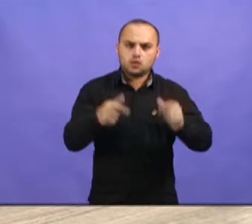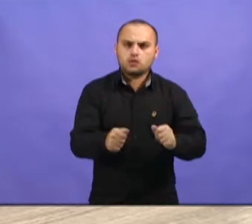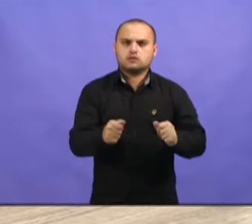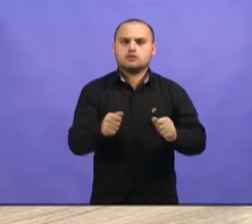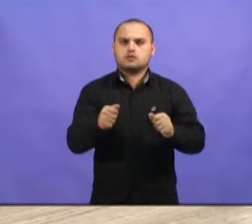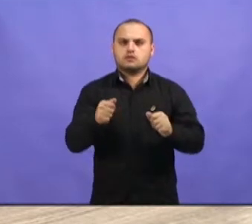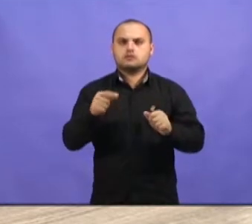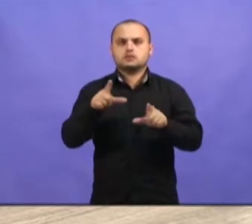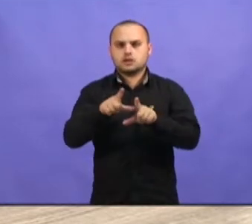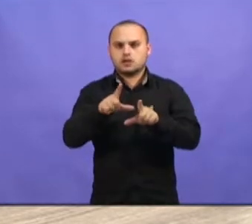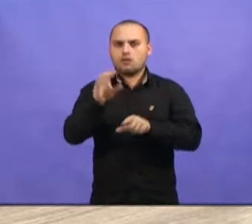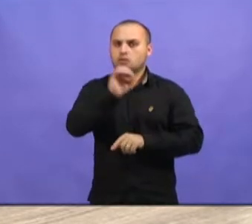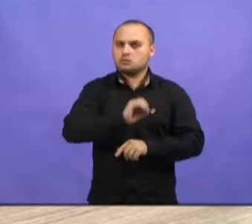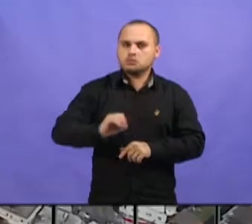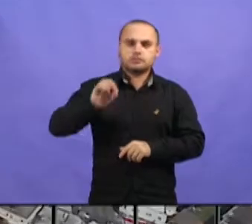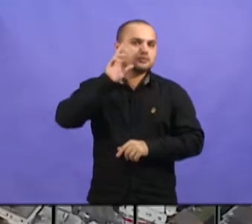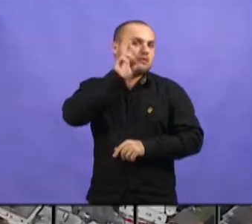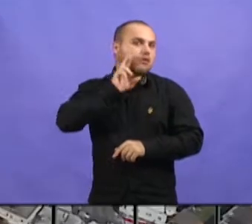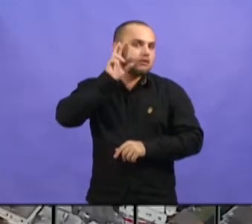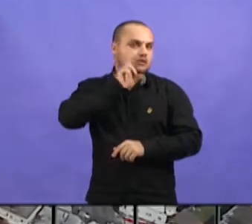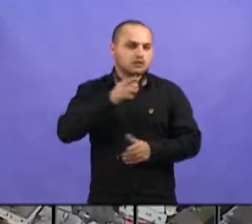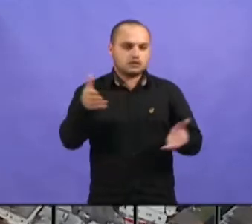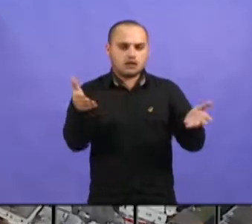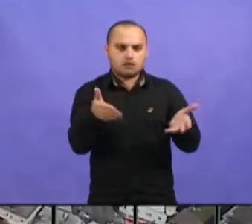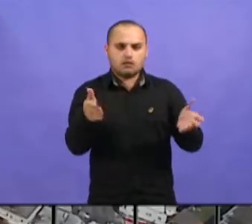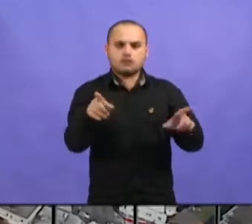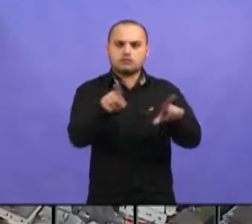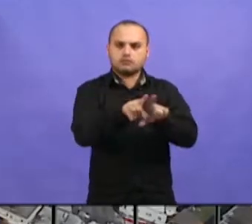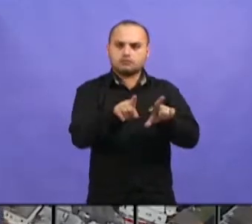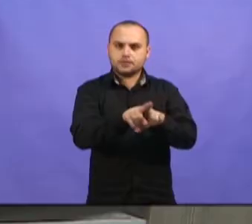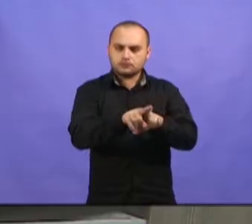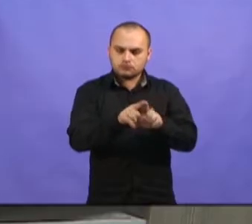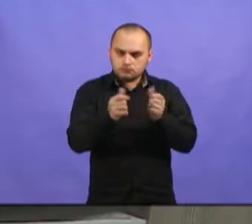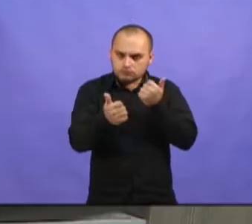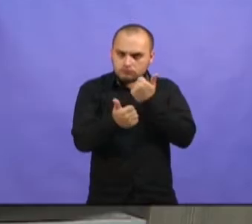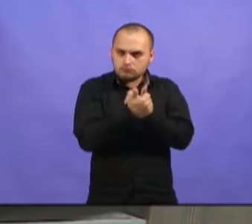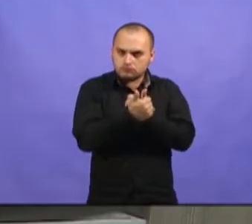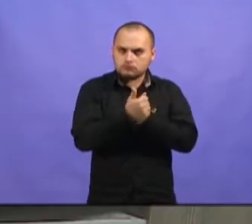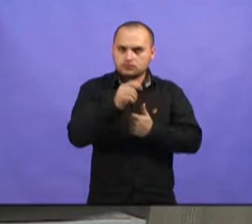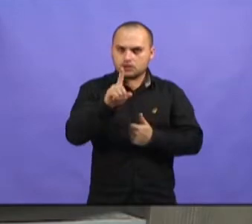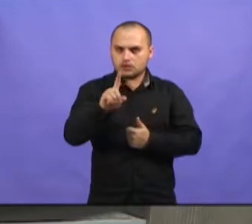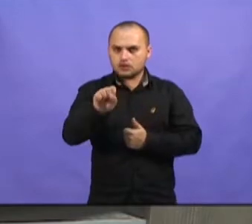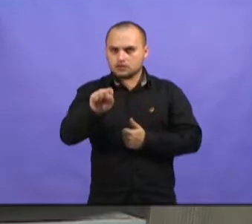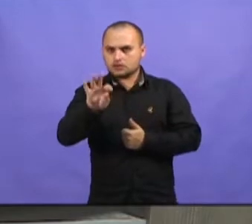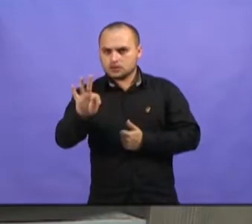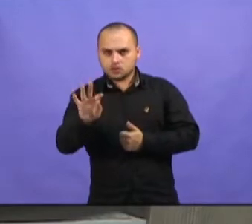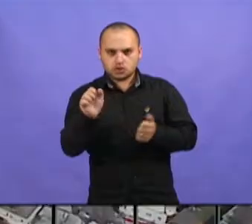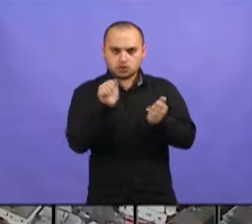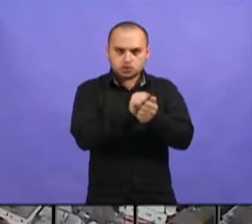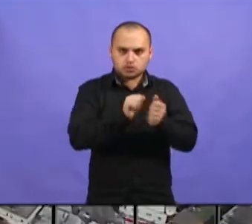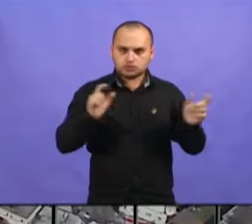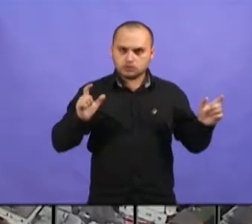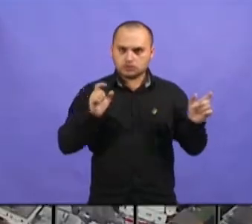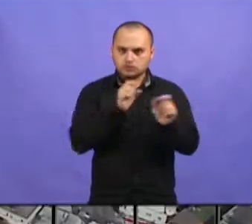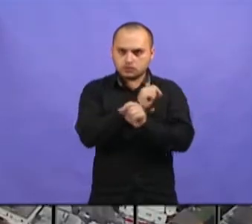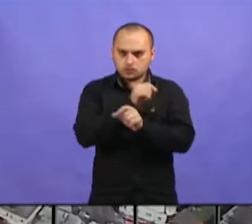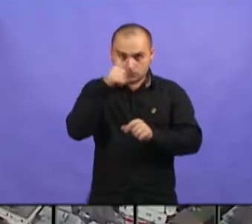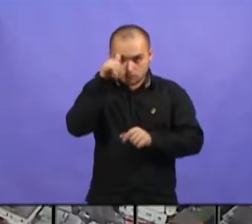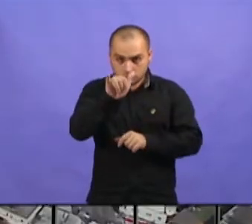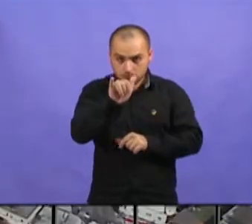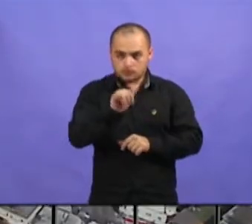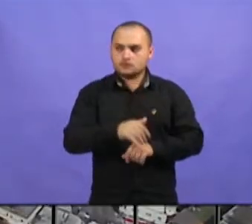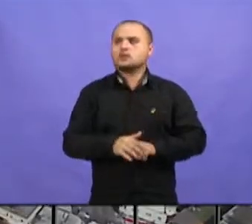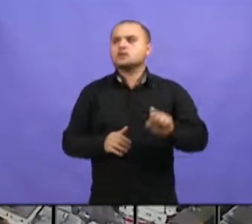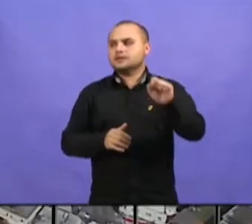no Outubro Rosa e vão continuar agora lado a lado com a prevenção do câncer. Exatamente. Cada vez o mês